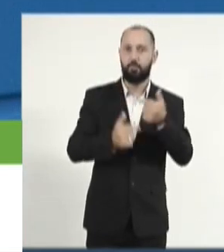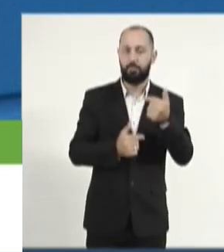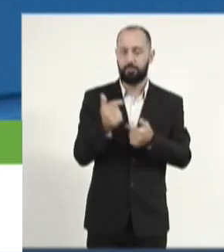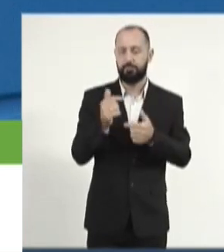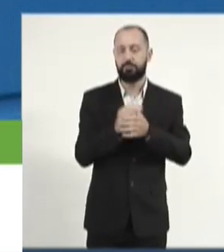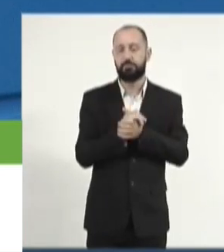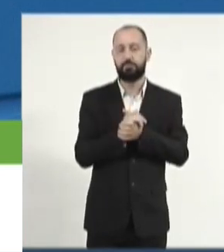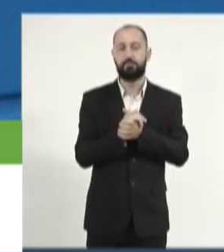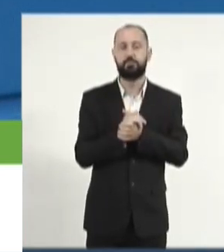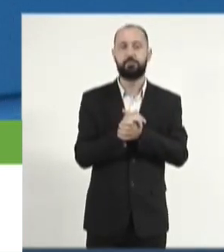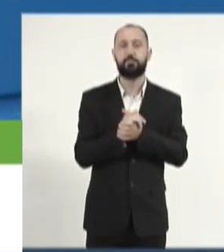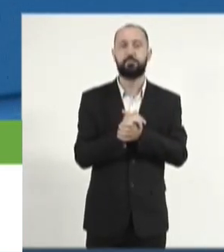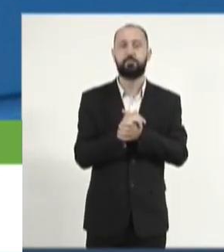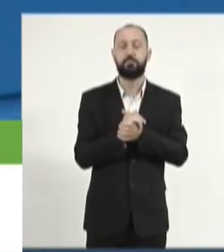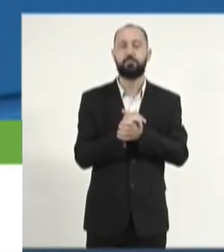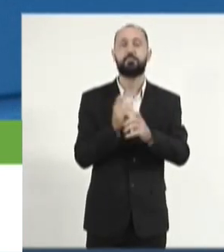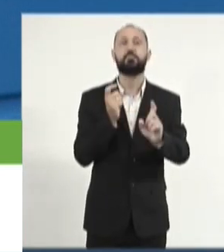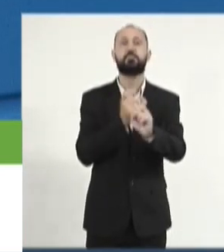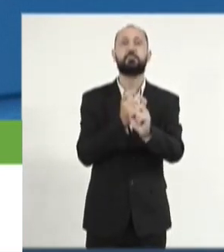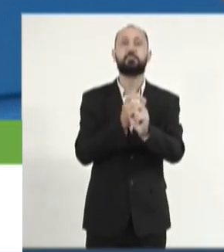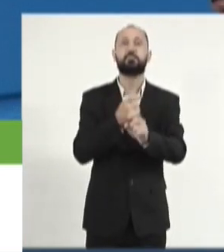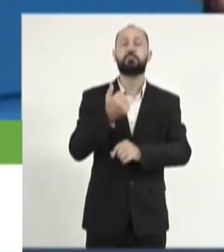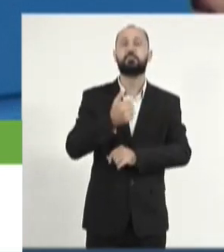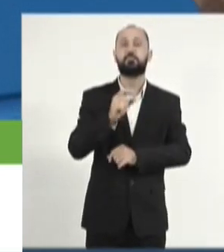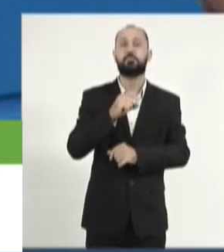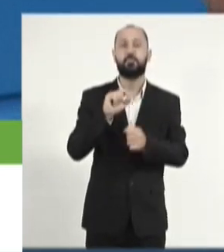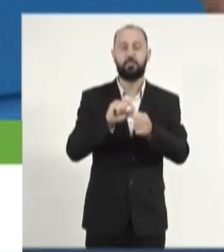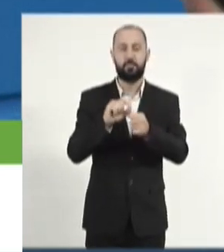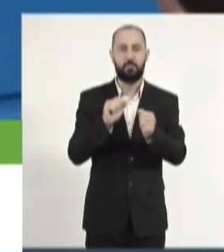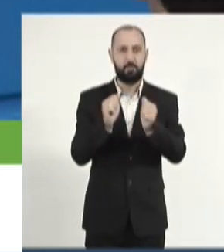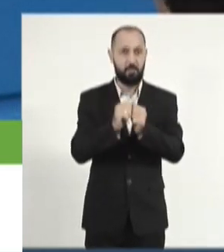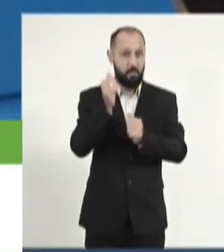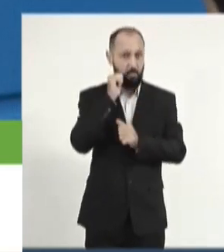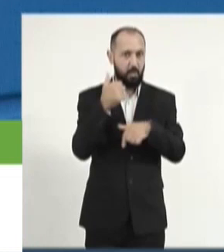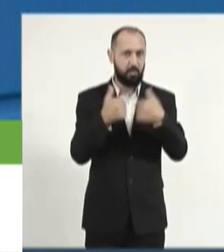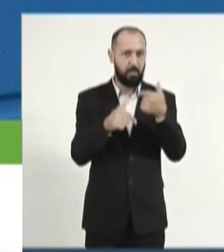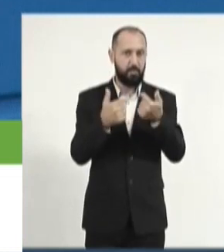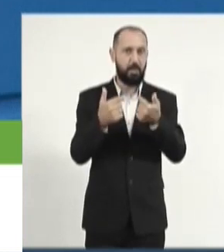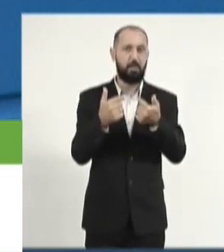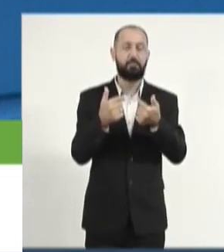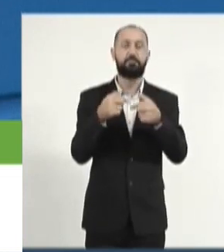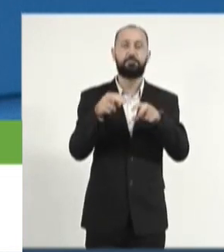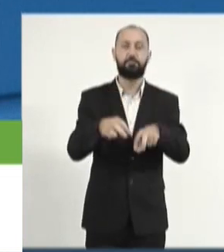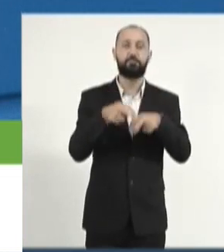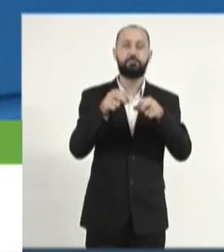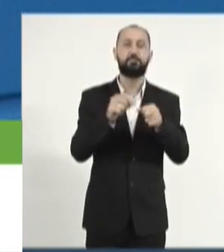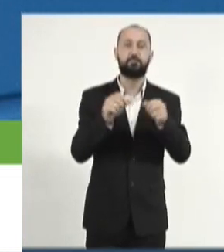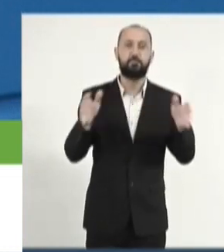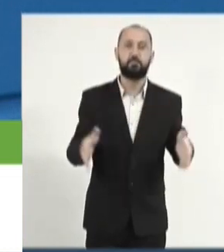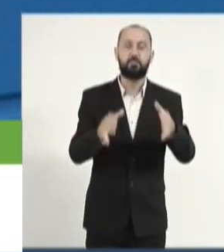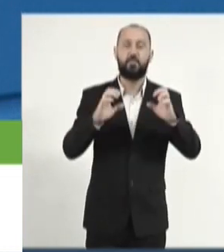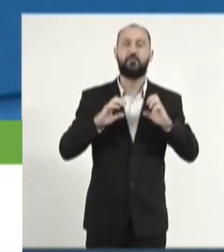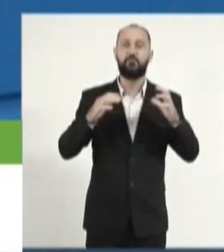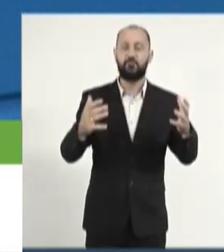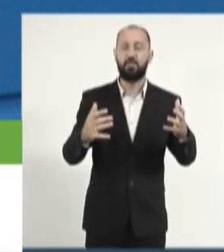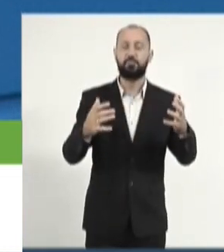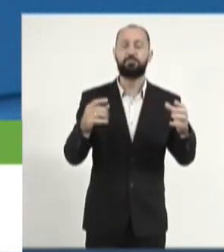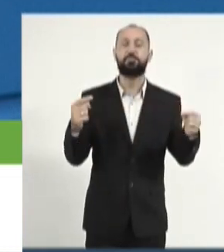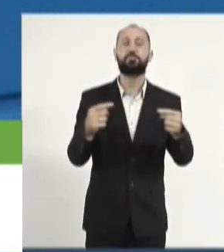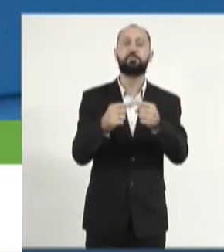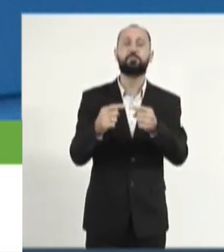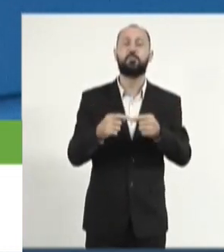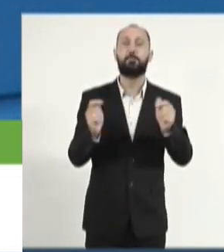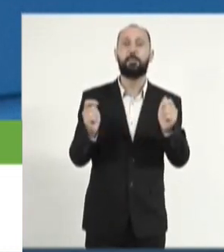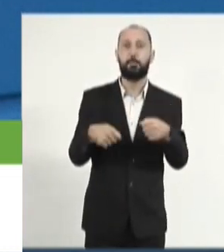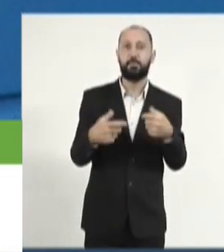instituída. Inciso 1º. Impulsionar a inclusão qualificada da mulher trabalhadora rural com a promoção de eventos voltados